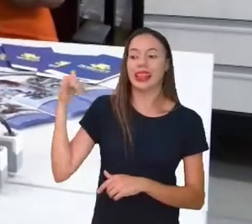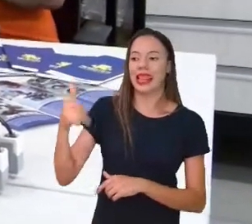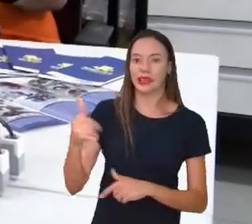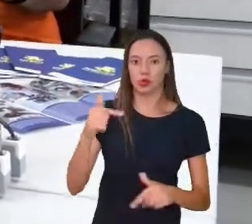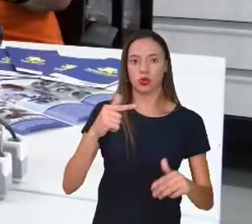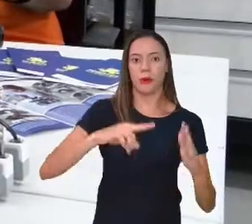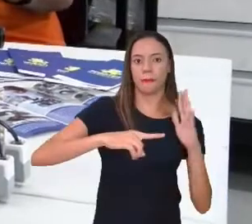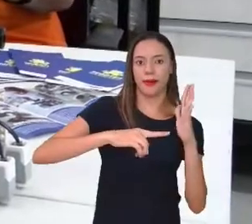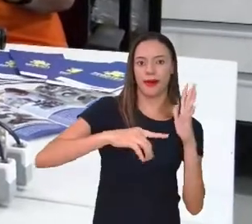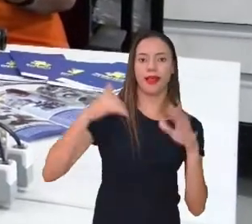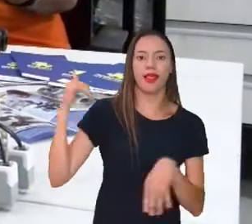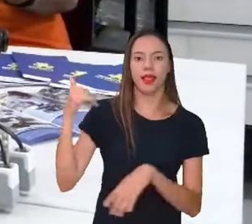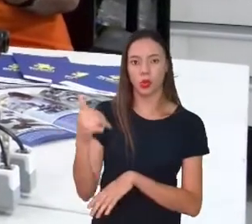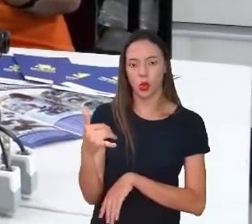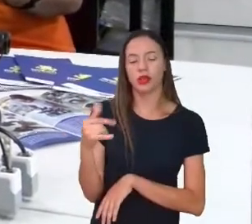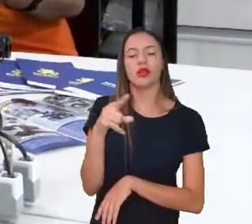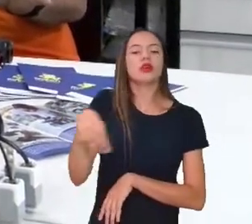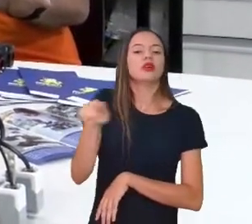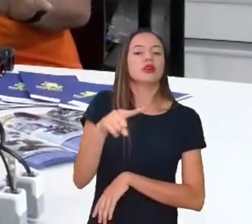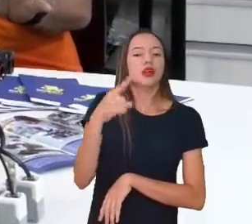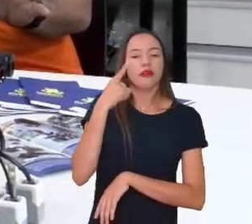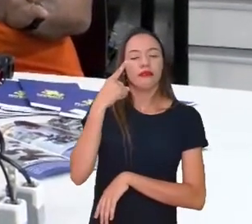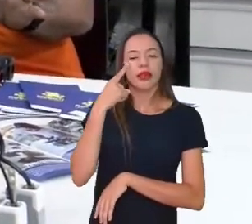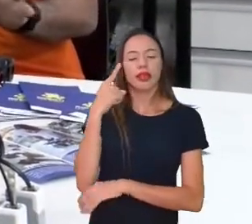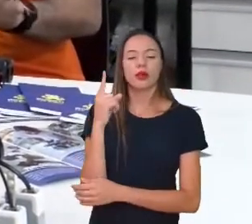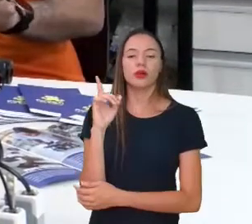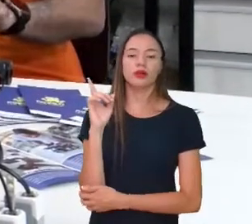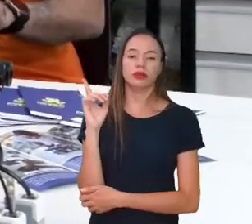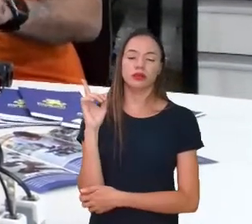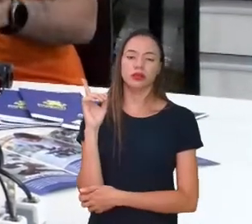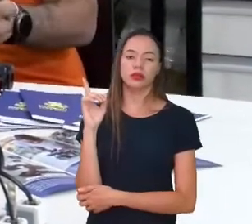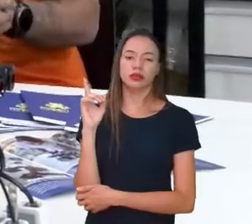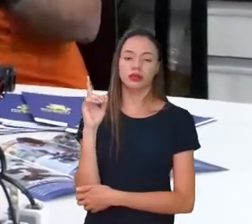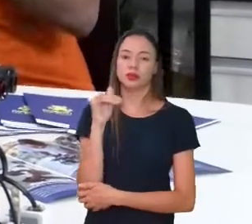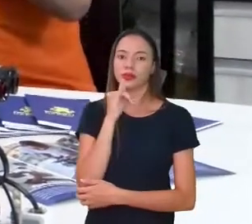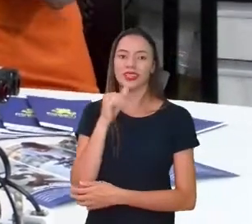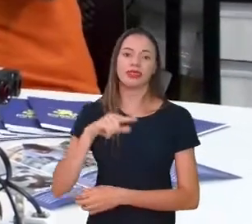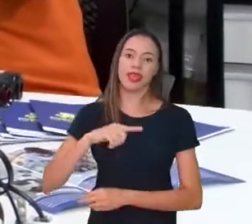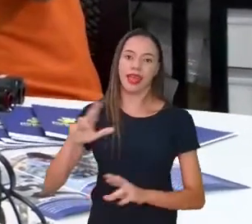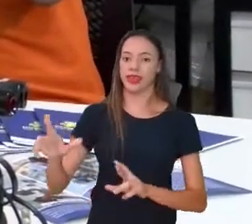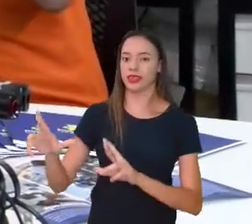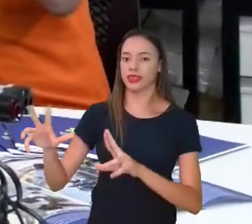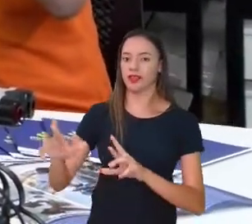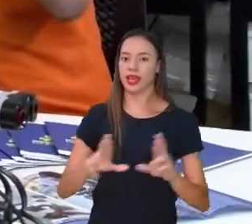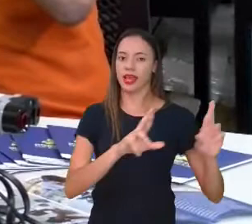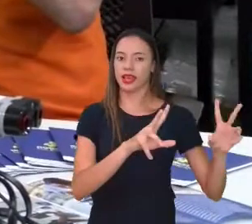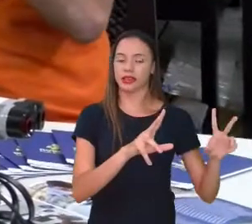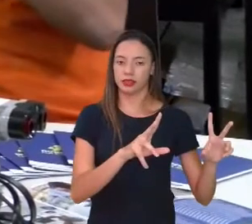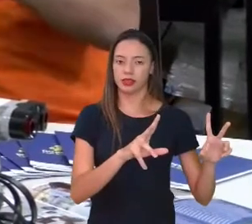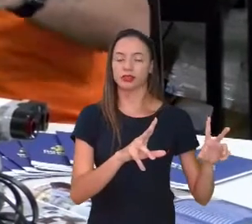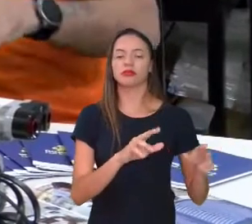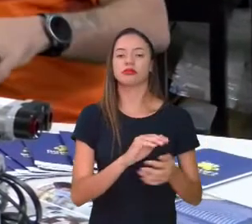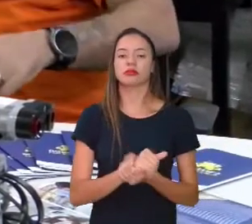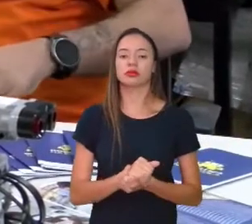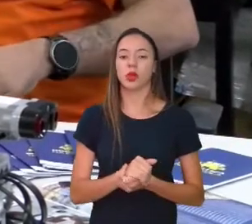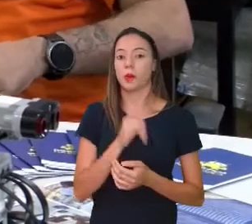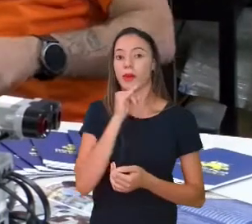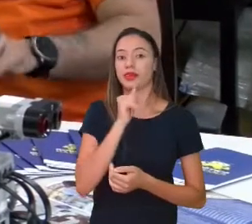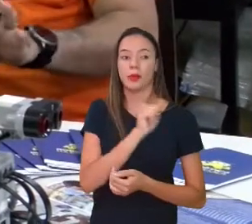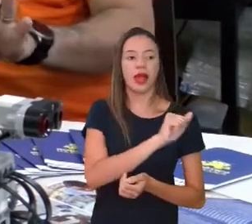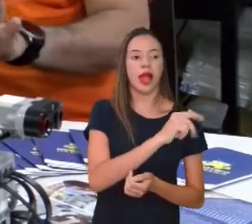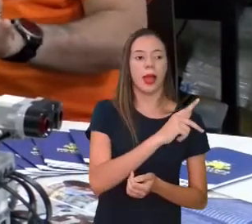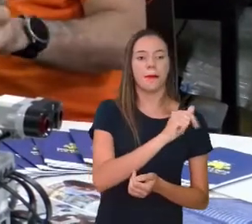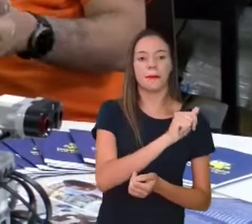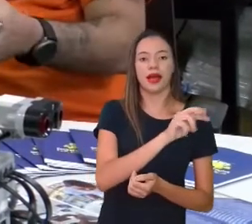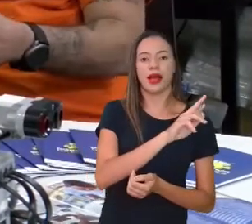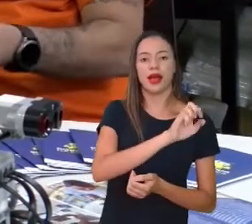né? A gente viu, vocês viram aí nessa distinção, né? Então, quando a gente fala de um aparelho